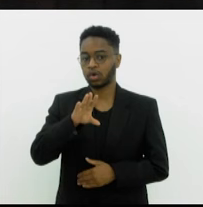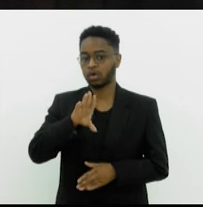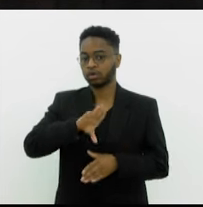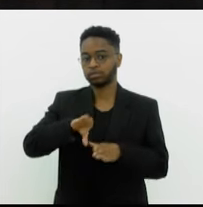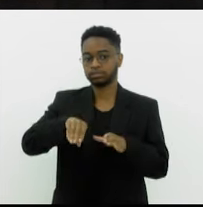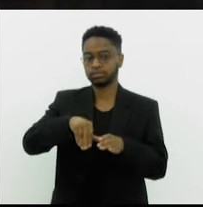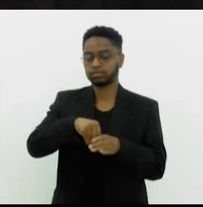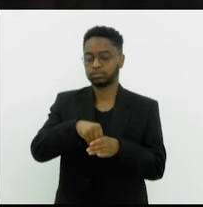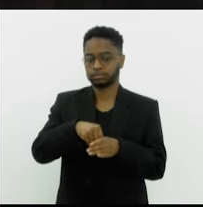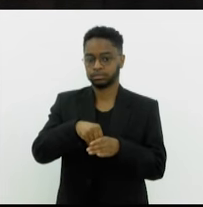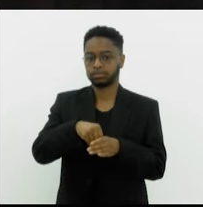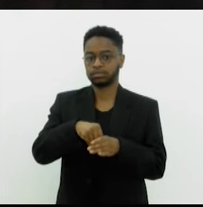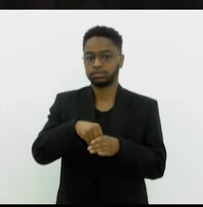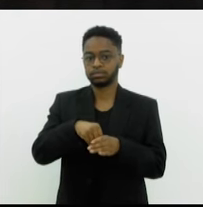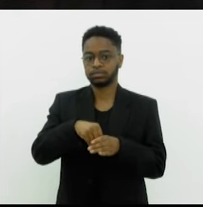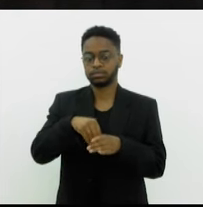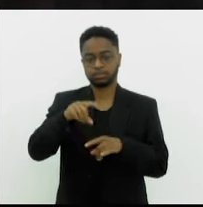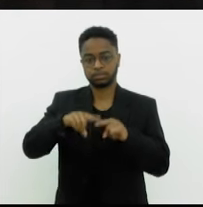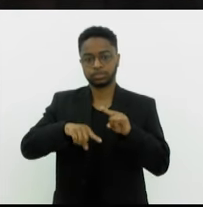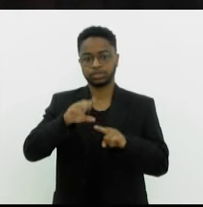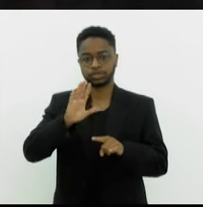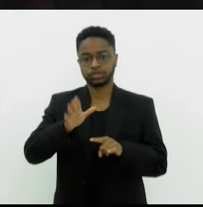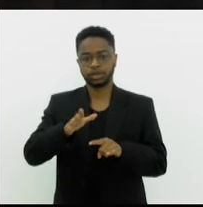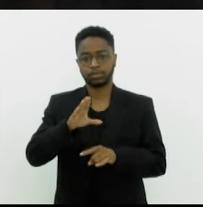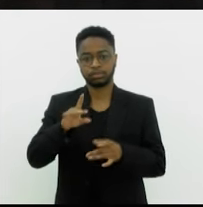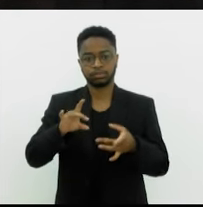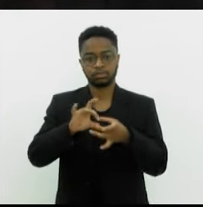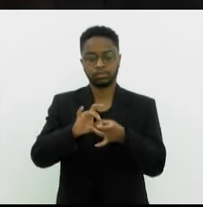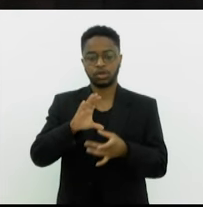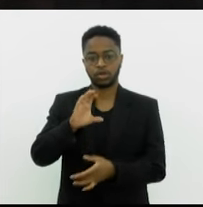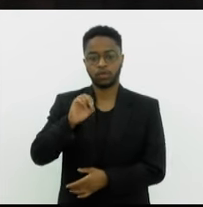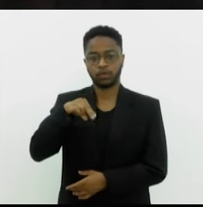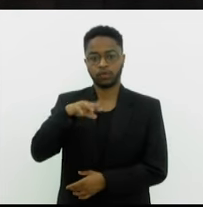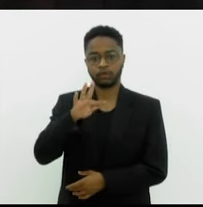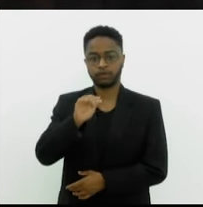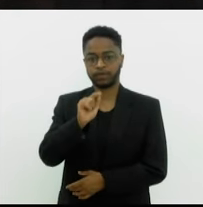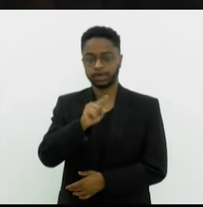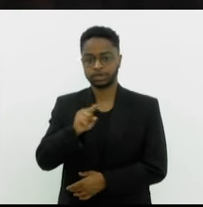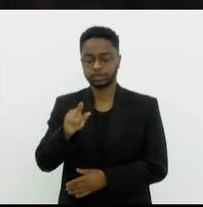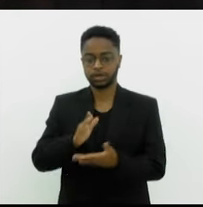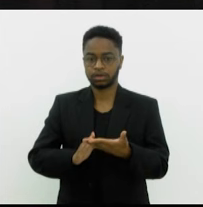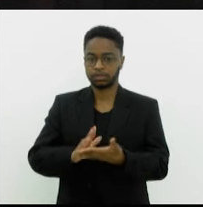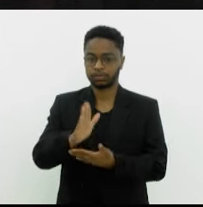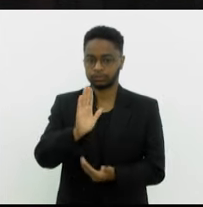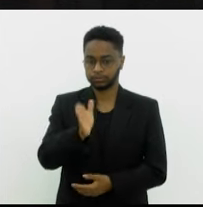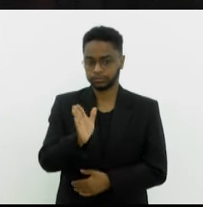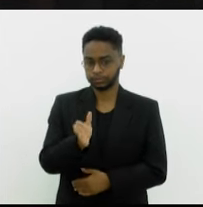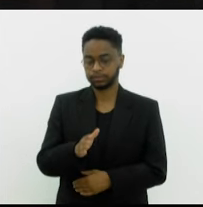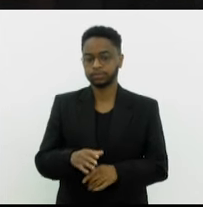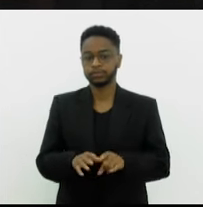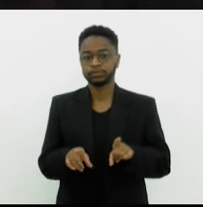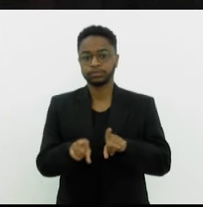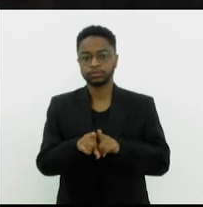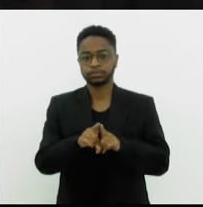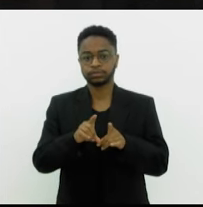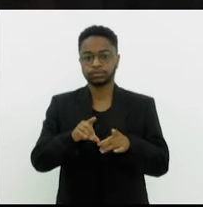aquilo que o Confaz já aprovou. Internaliza os